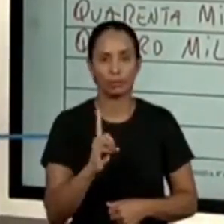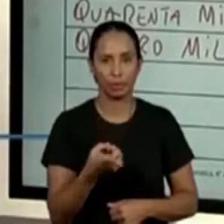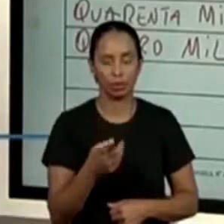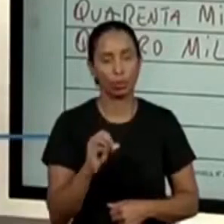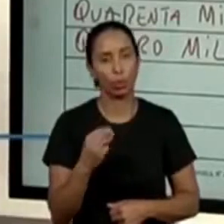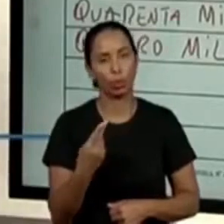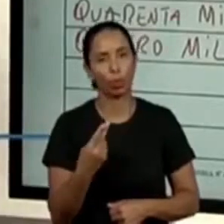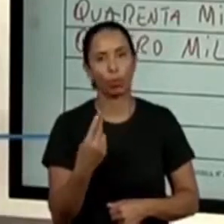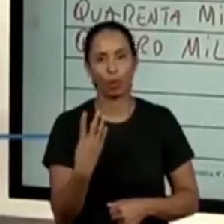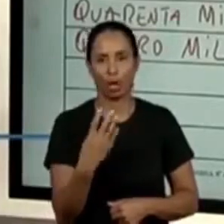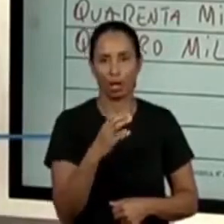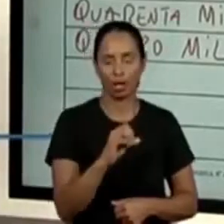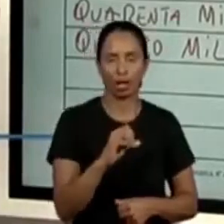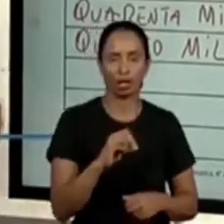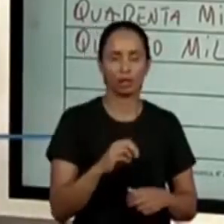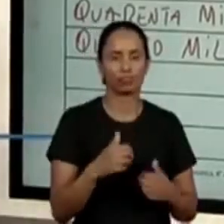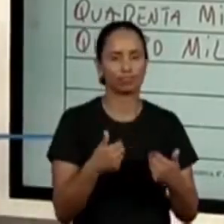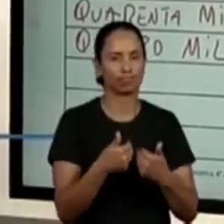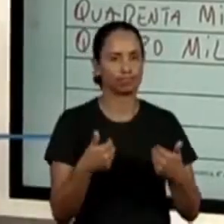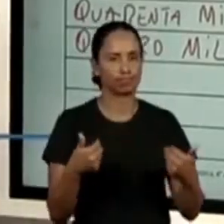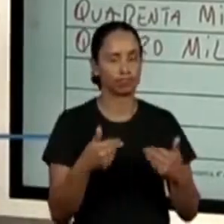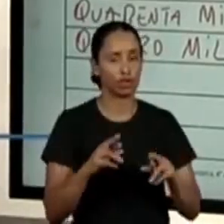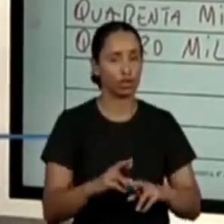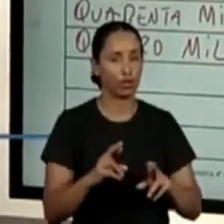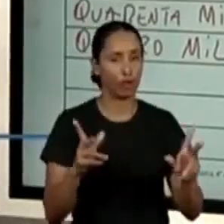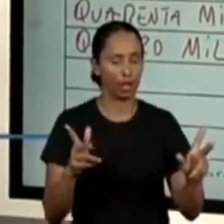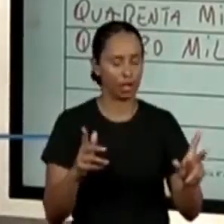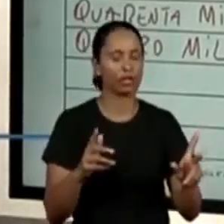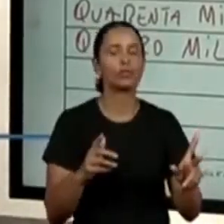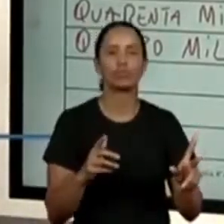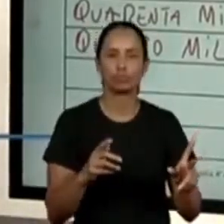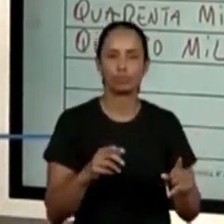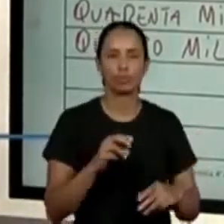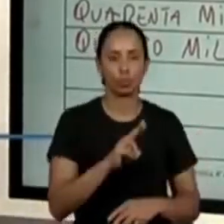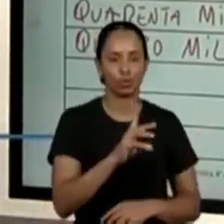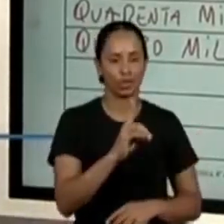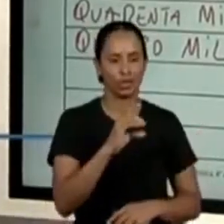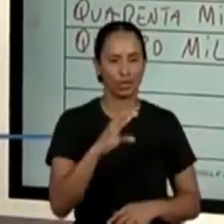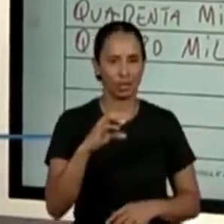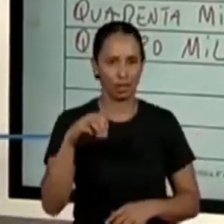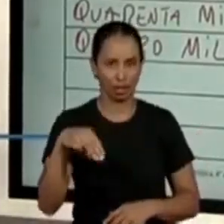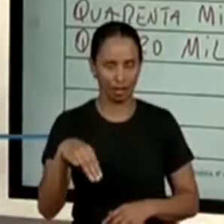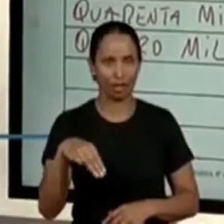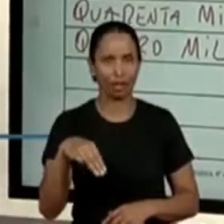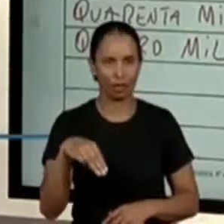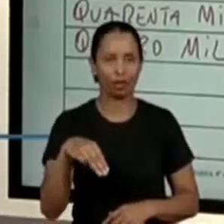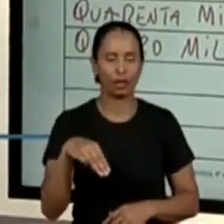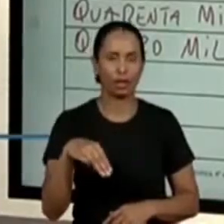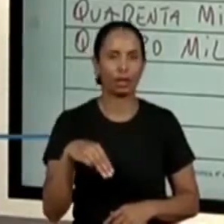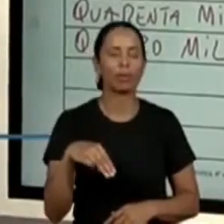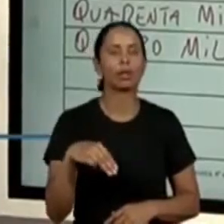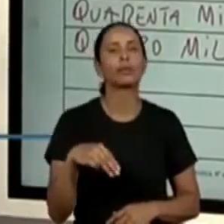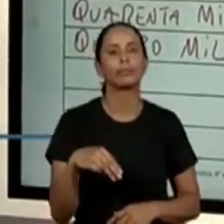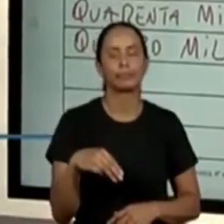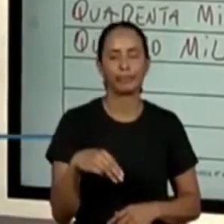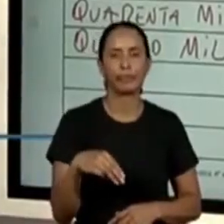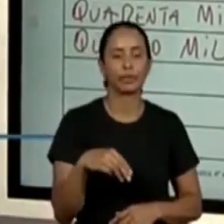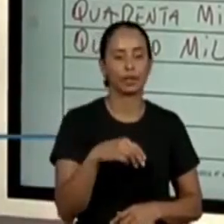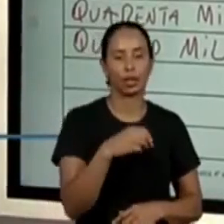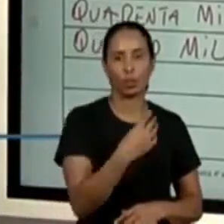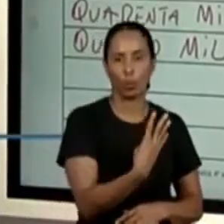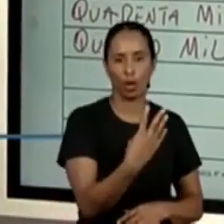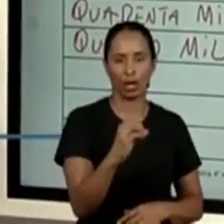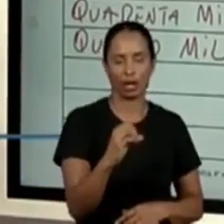ou 40 tem uma distância muito grande, tem que tomar muito esse cuidado, principalmente quando você coloca ele nas